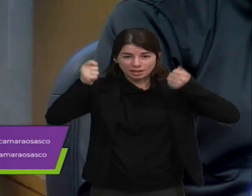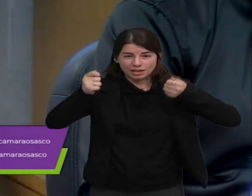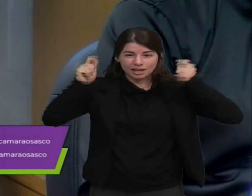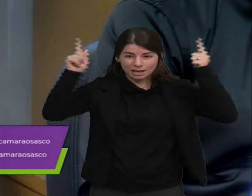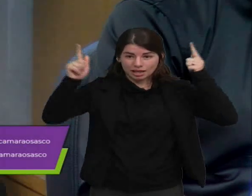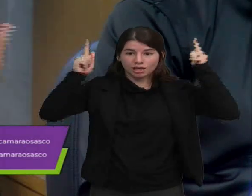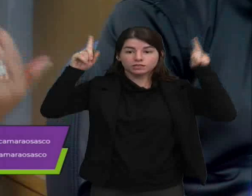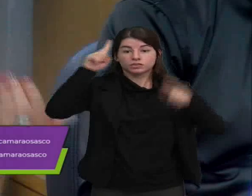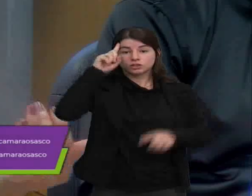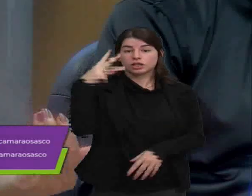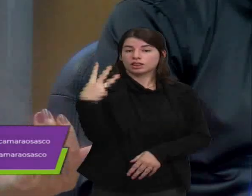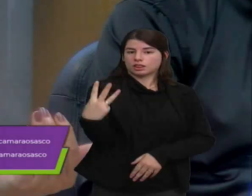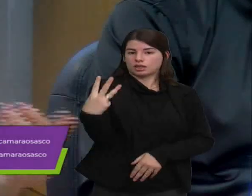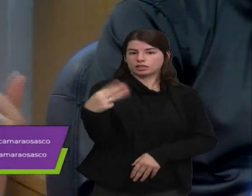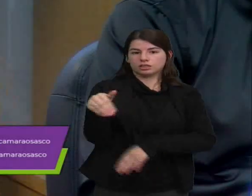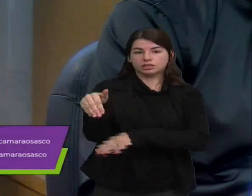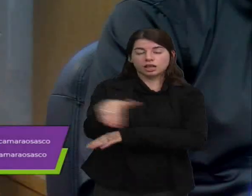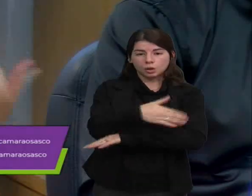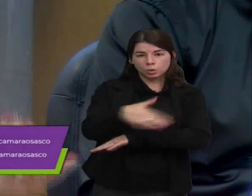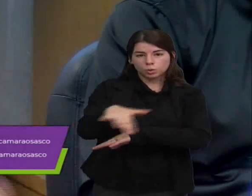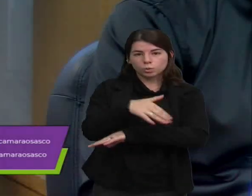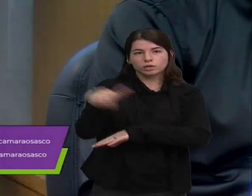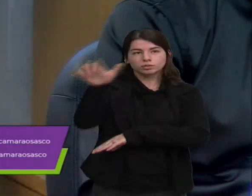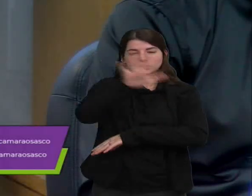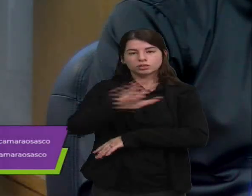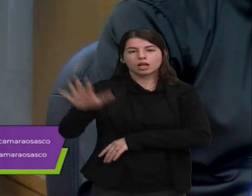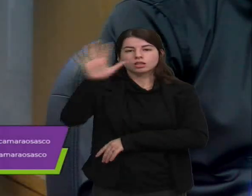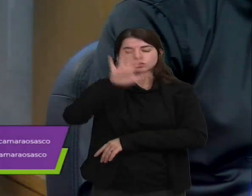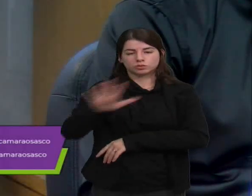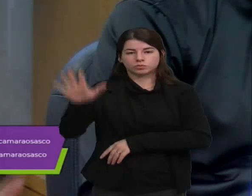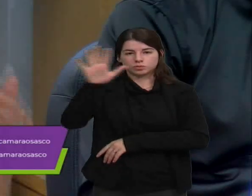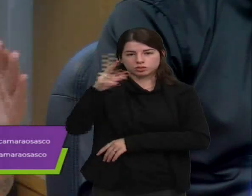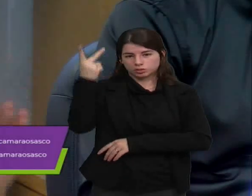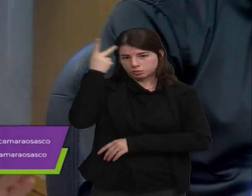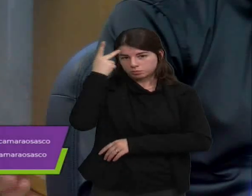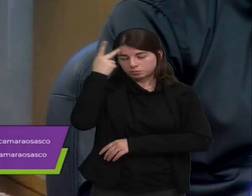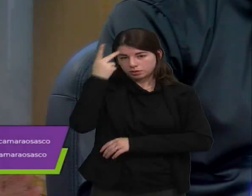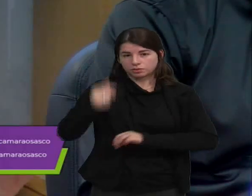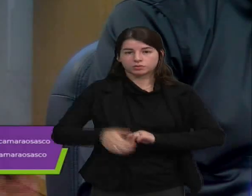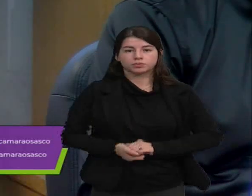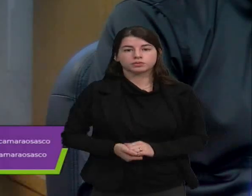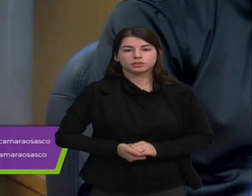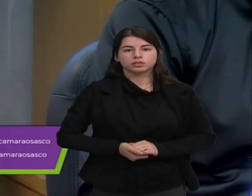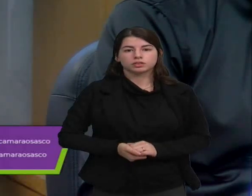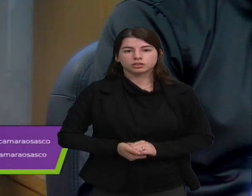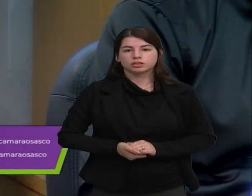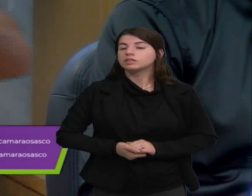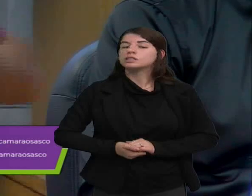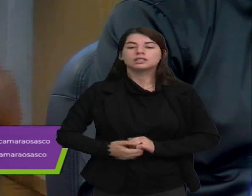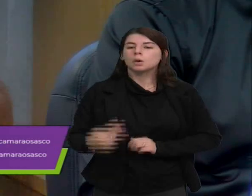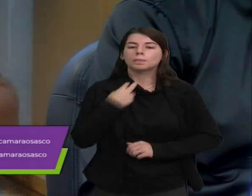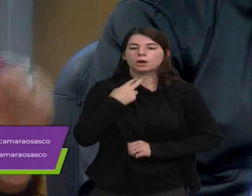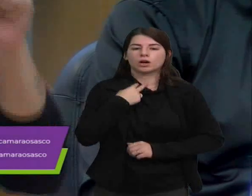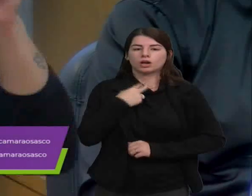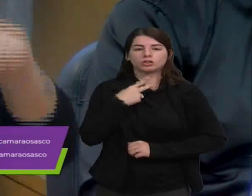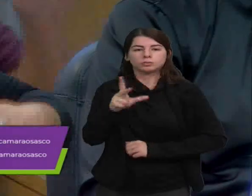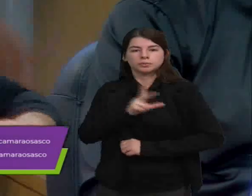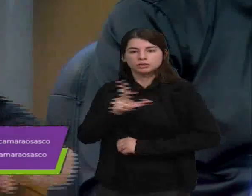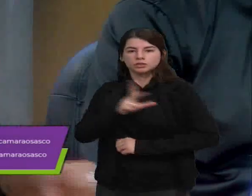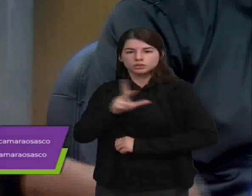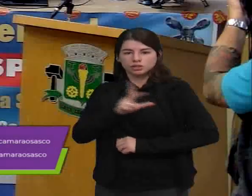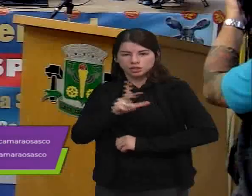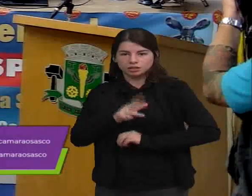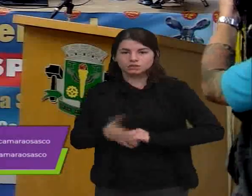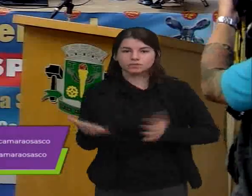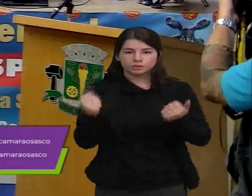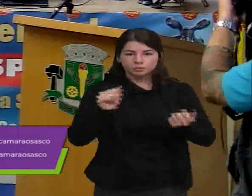nas ruas para fazer uma grande mobilização e não a privatização galera como que é o grito